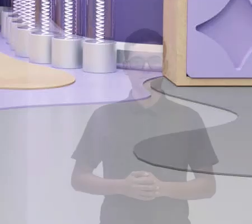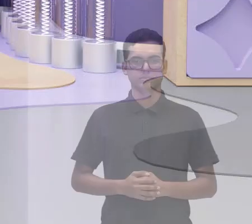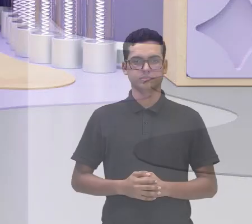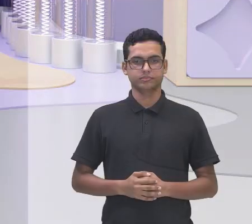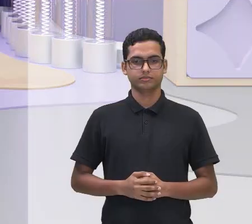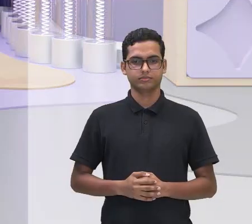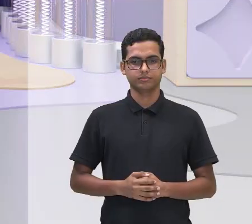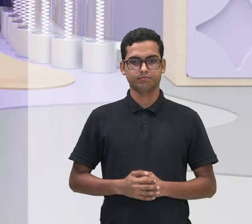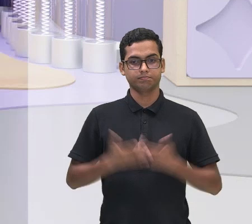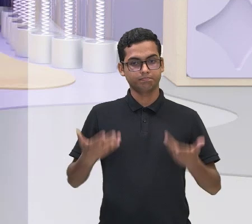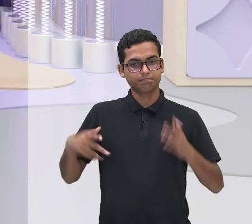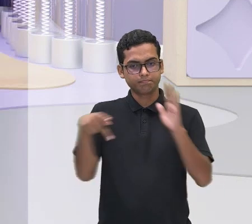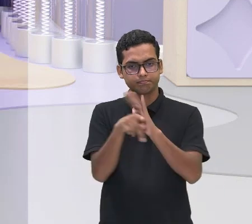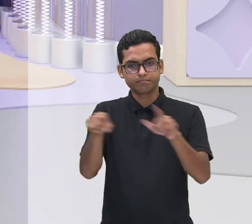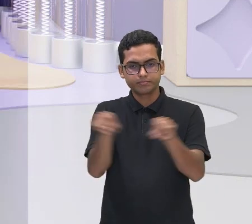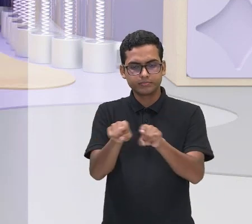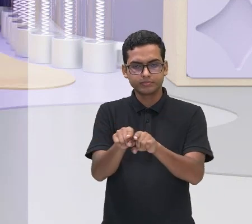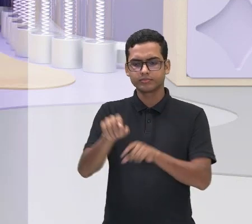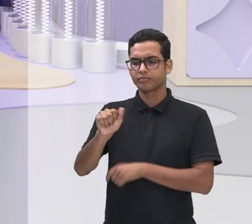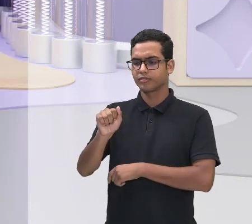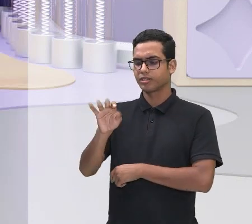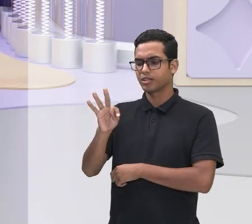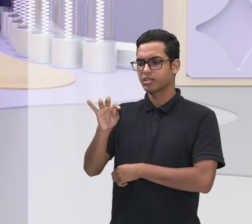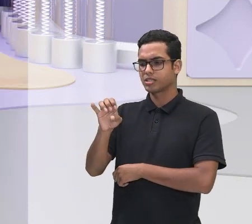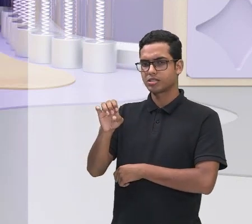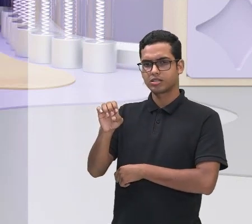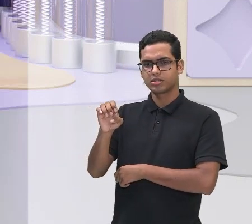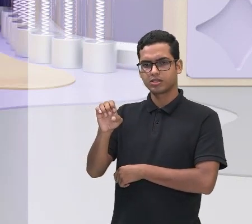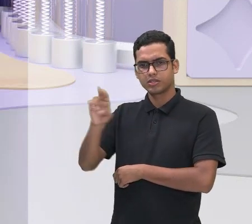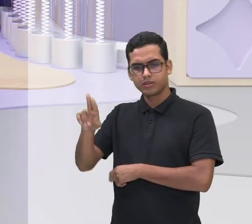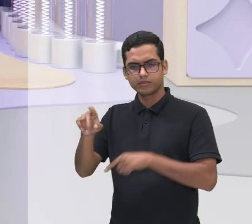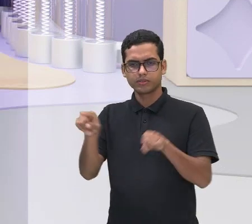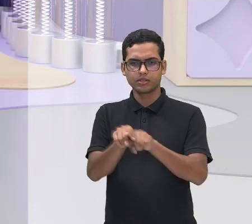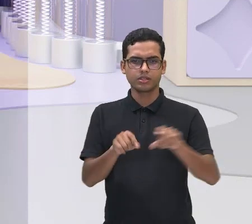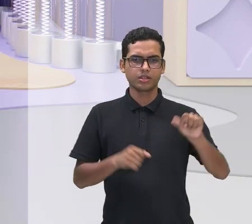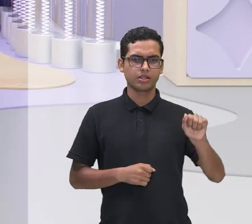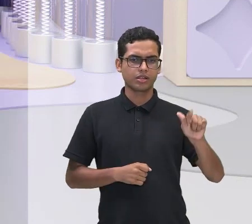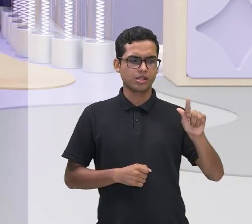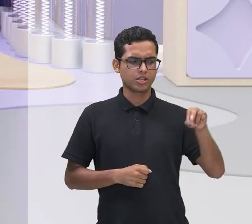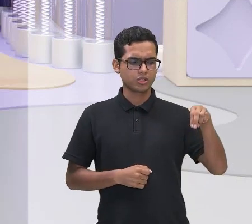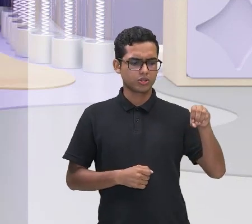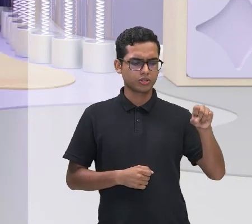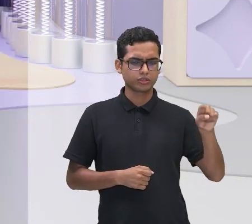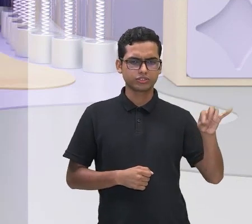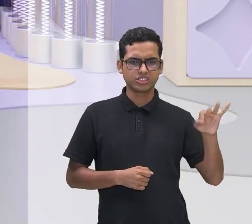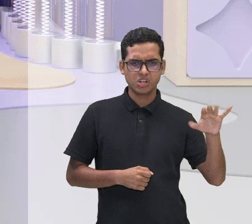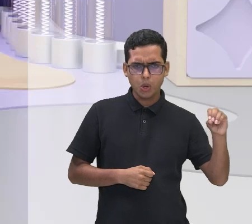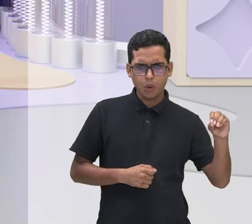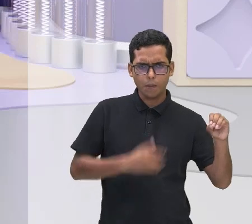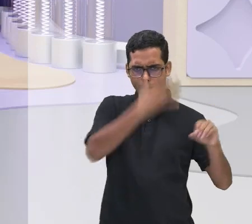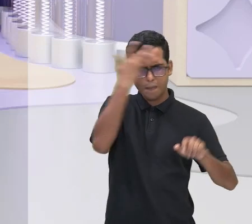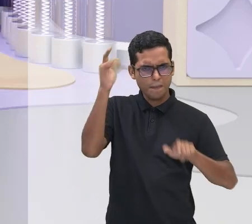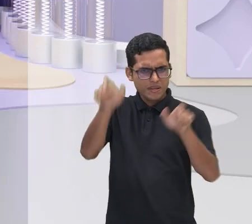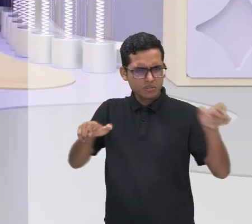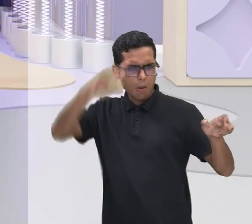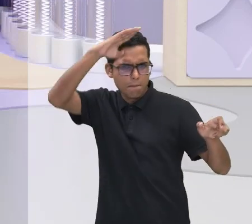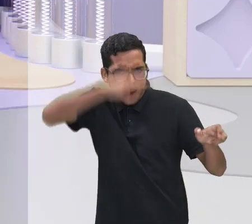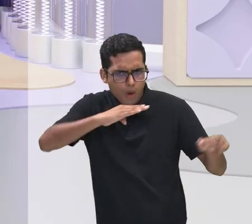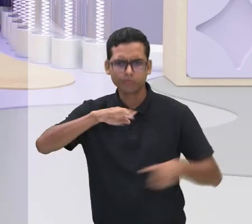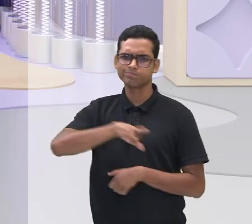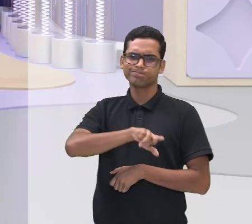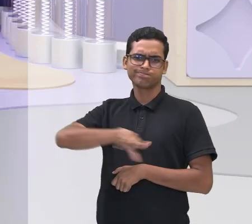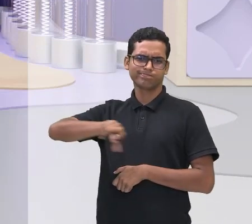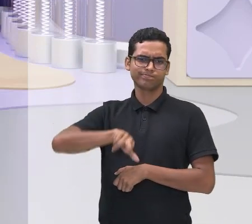ateu e agnóstico não são pessoas más. A gente tem que quebrar essa ideia de que o ateu, o agnóstico